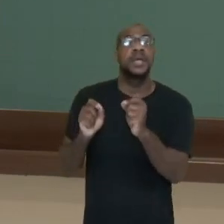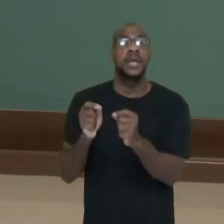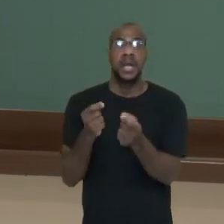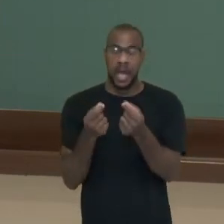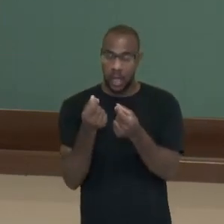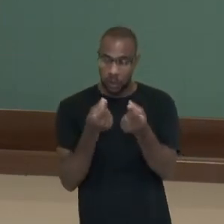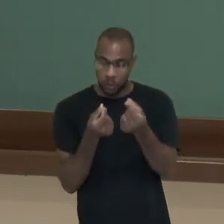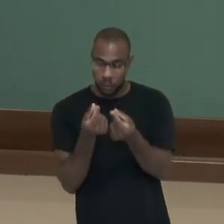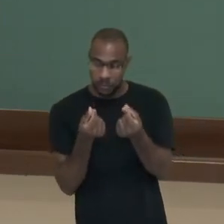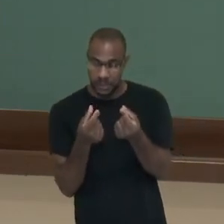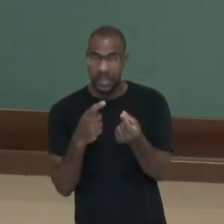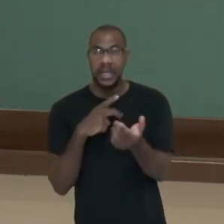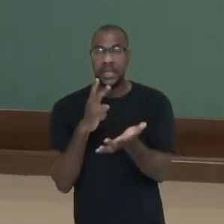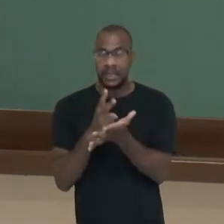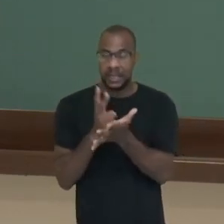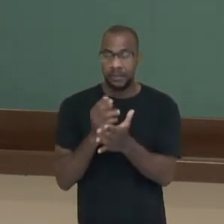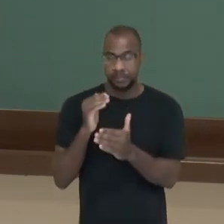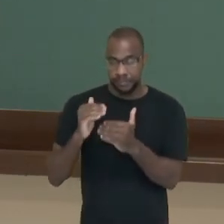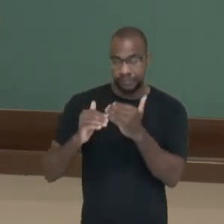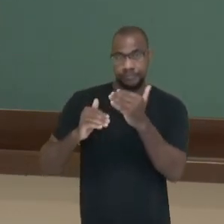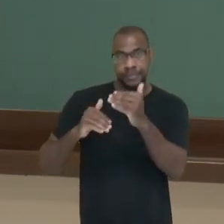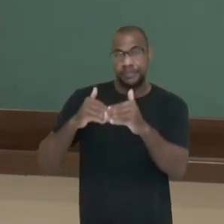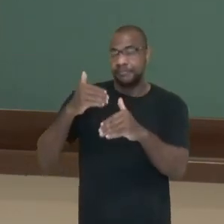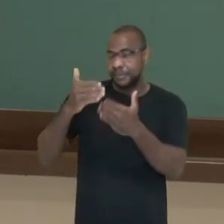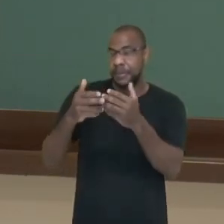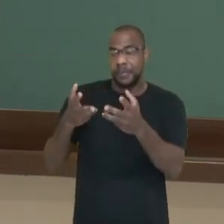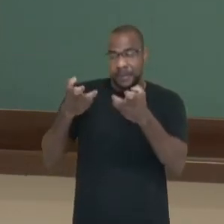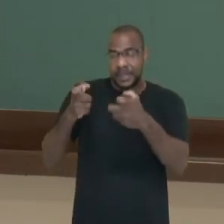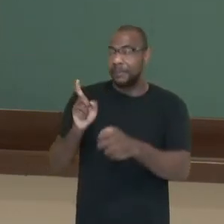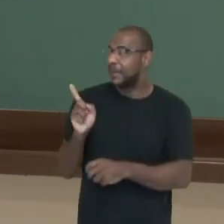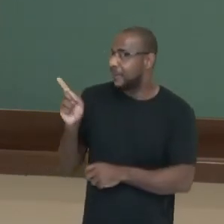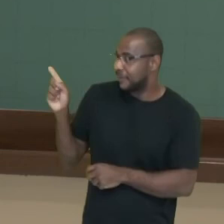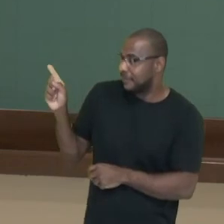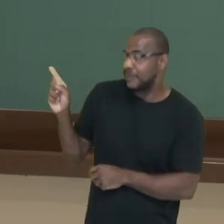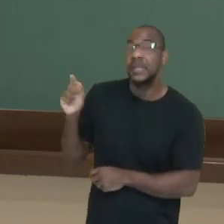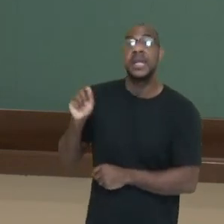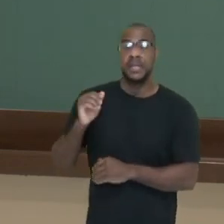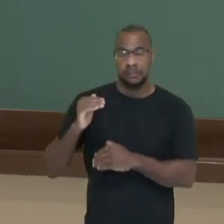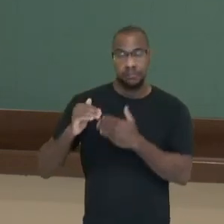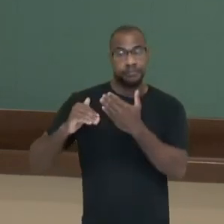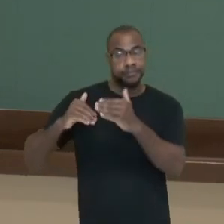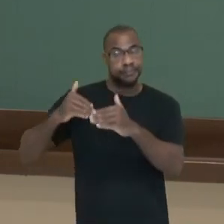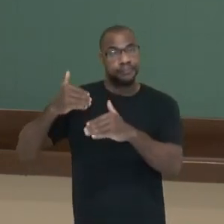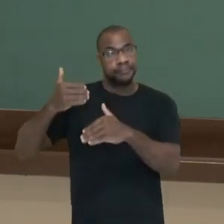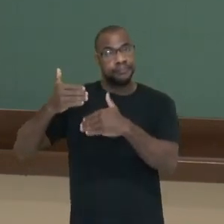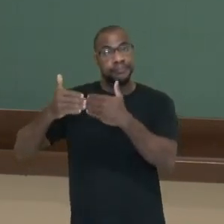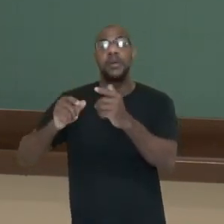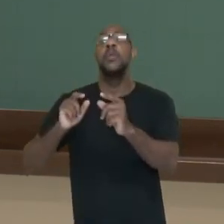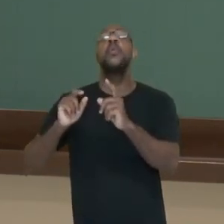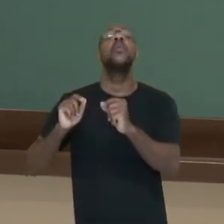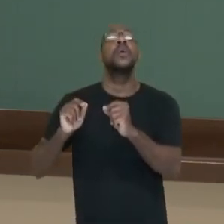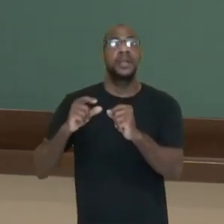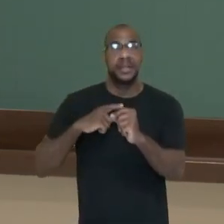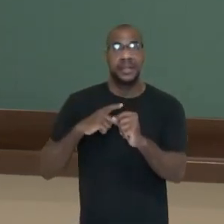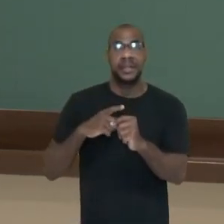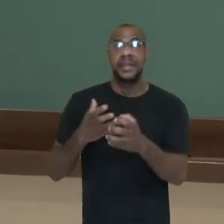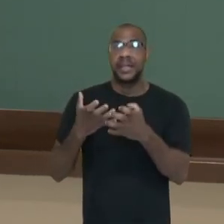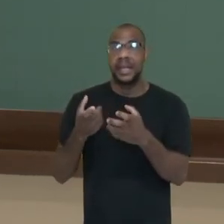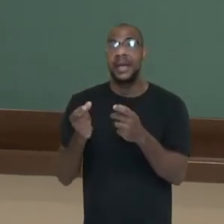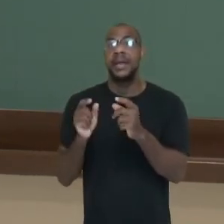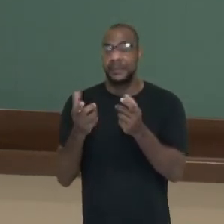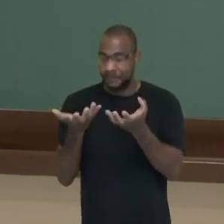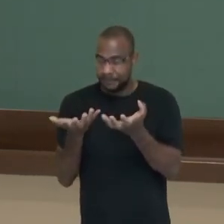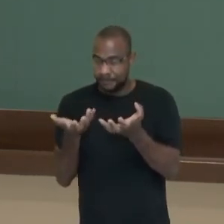isso sempre está se aprimorando, como pode ser visto aqui. E esse aprimoramento, ela logicamente busca